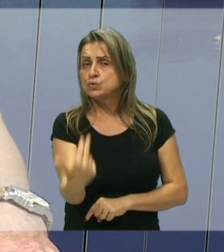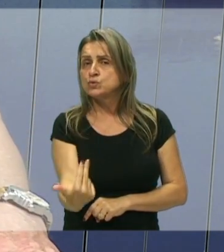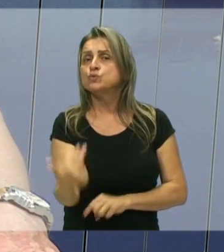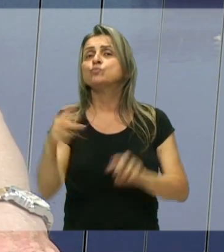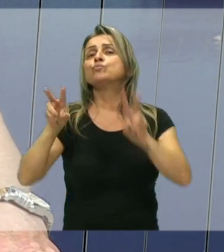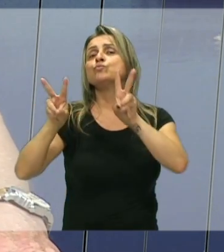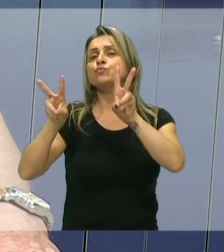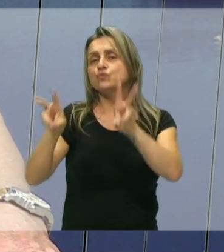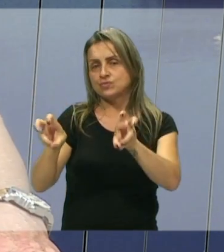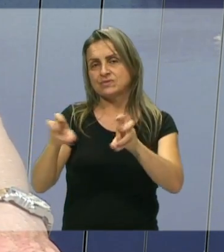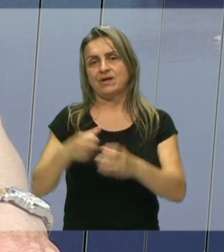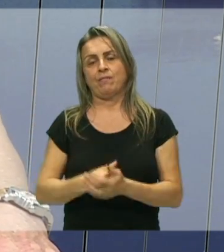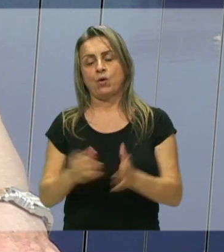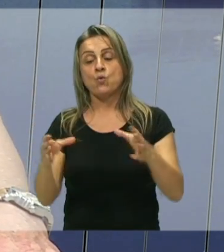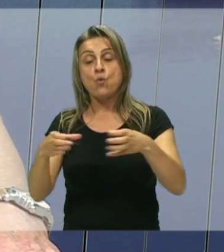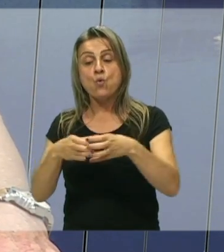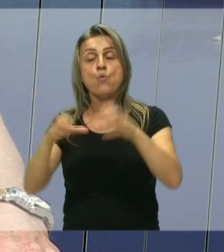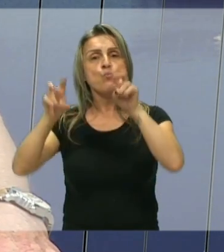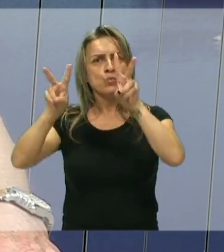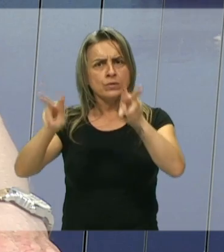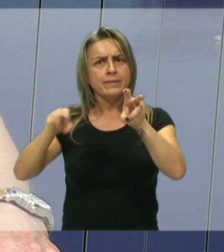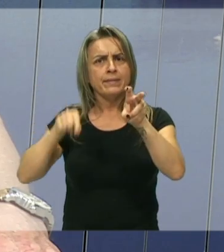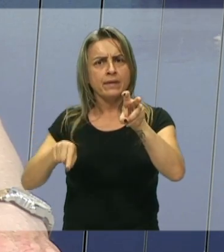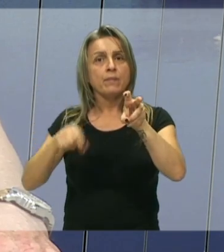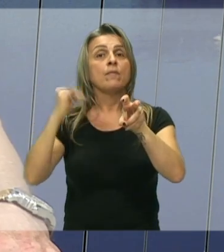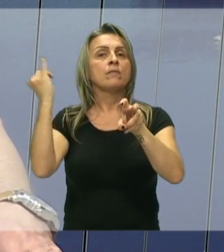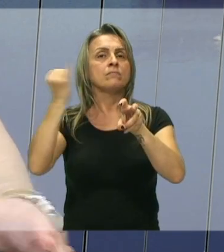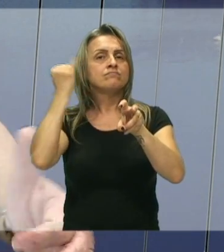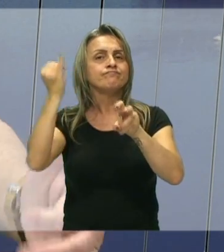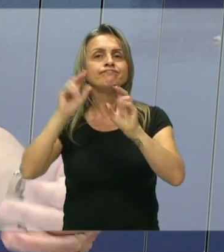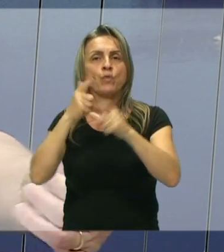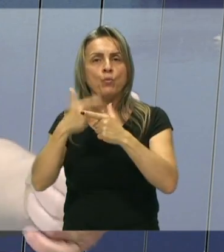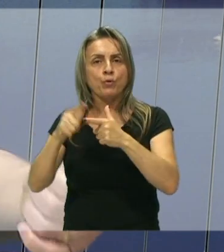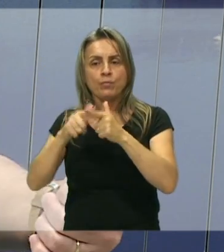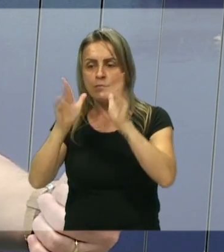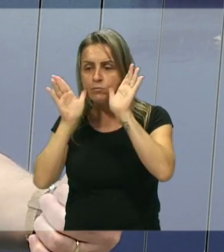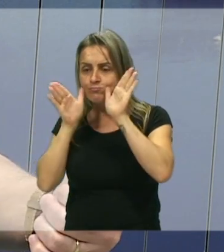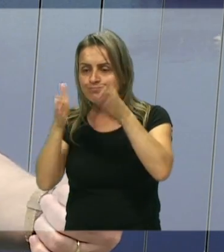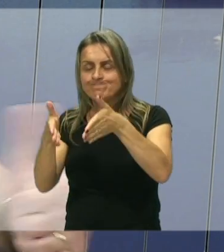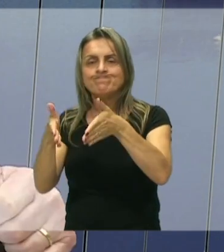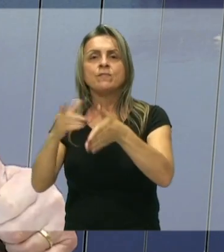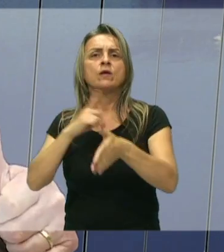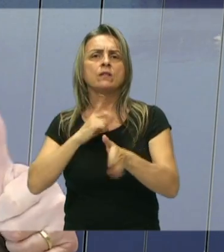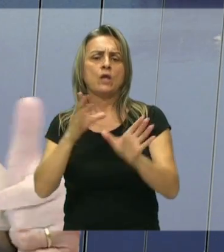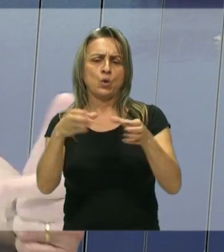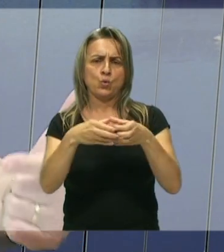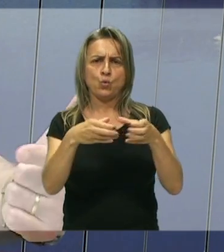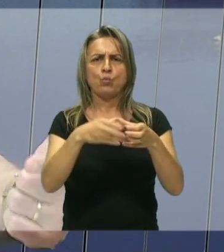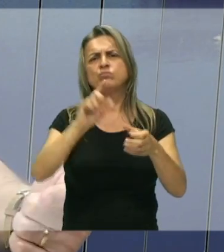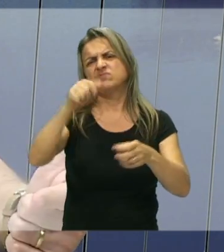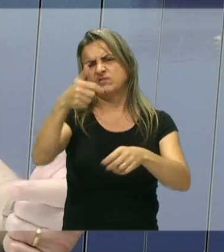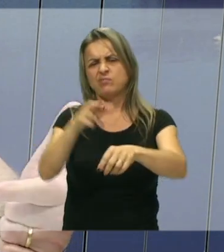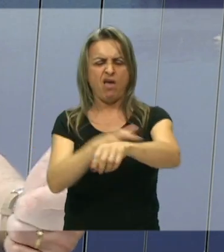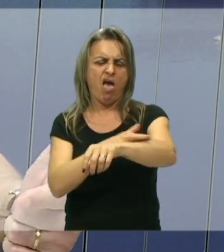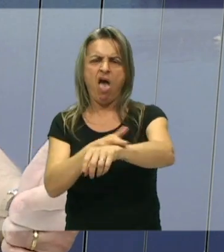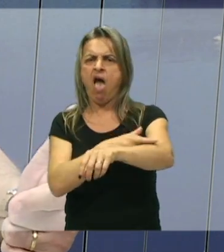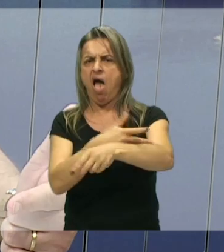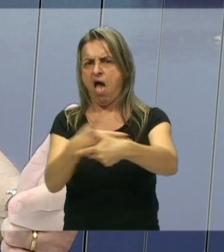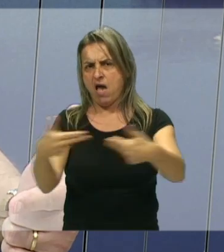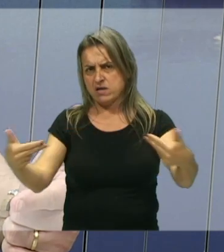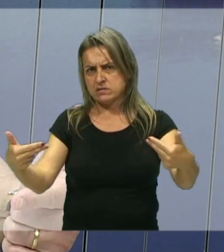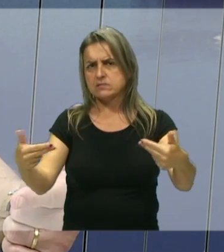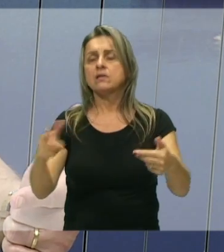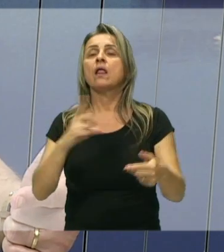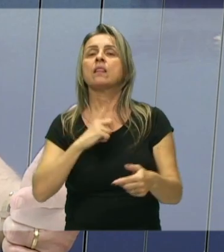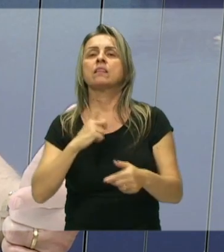ter um grupo temático discutindo um problema específico. Então tem os grupos étnico-raciais, tem os representantes